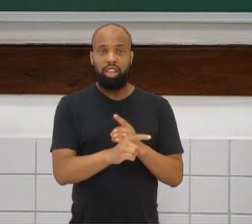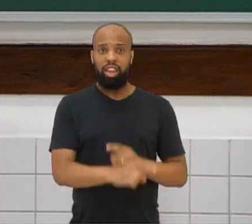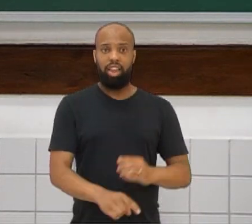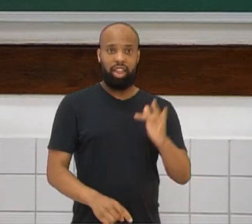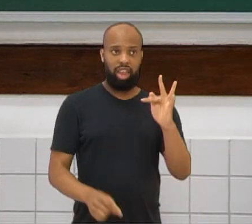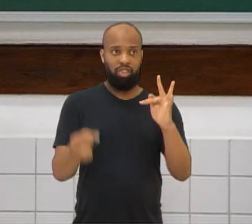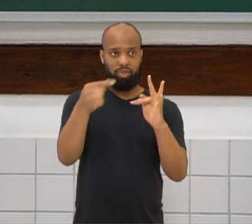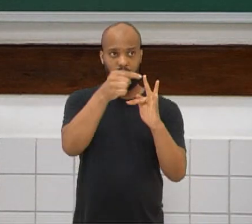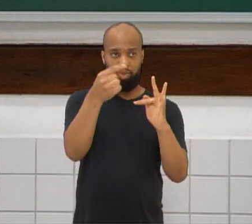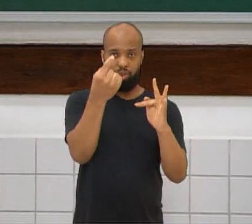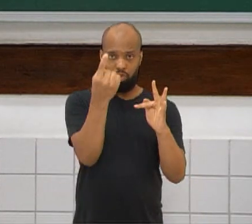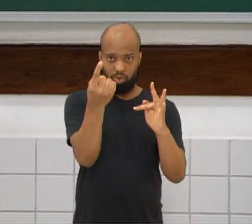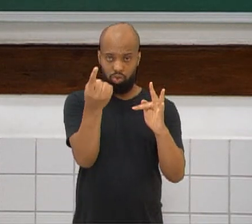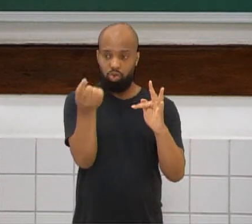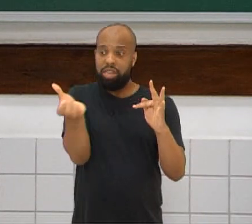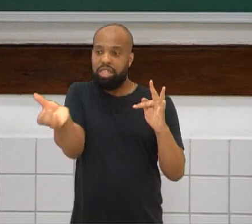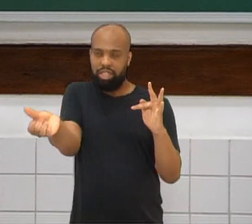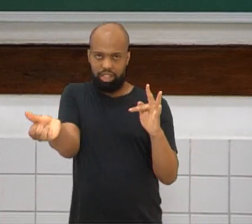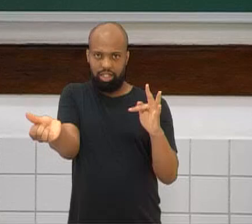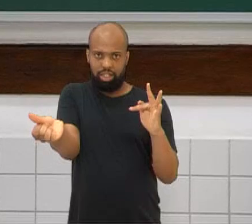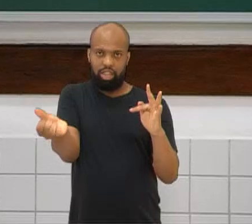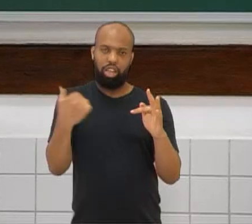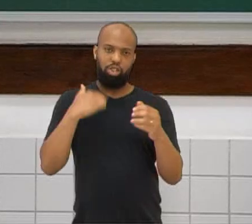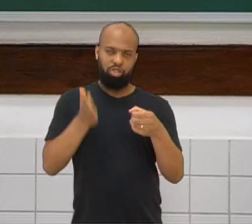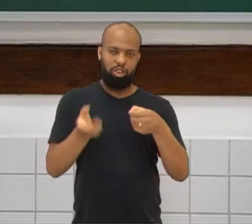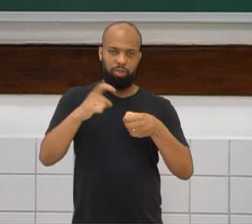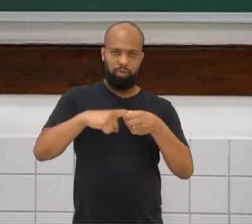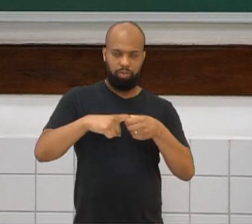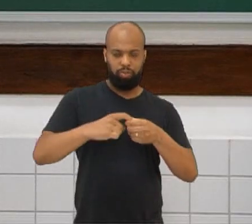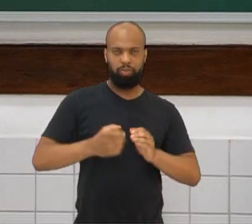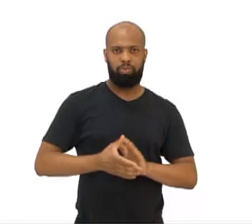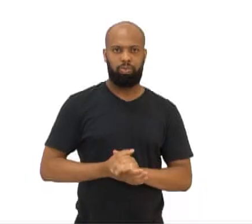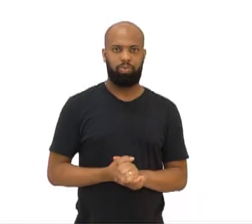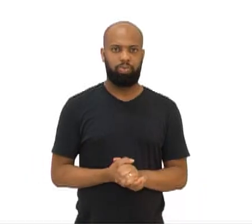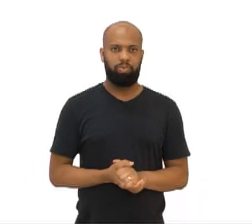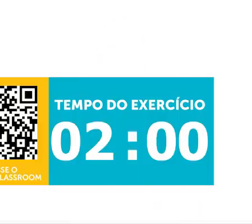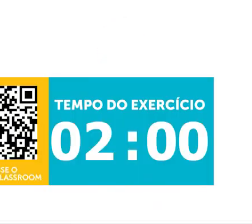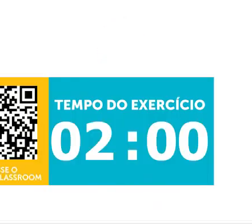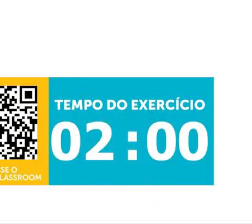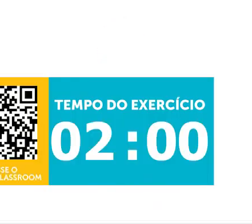inversa de 6. Volto daqui a pouquinho com a solução.